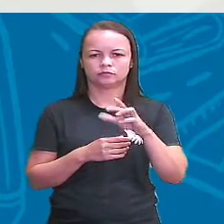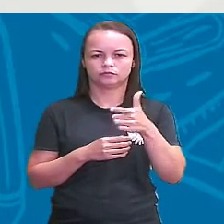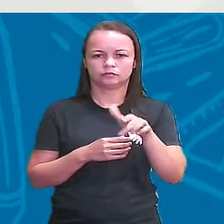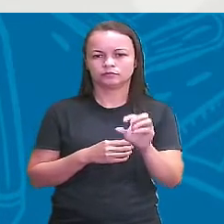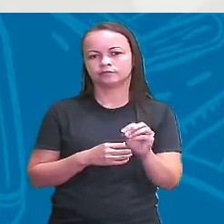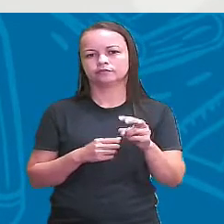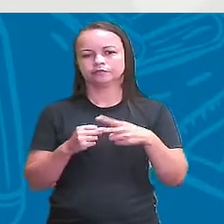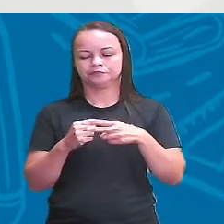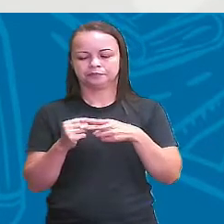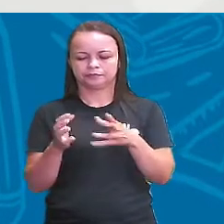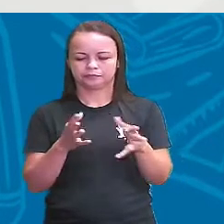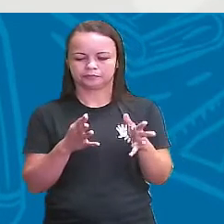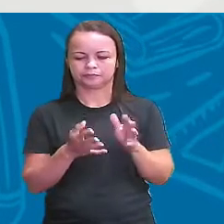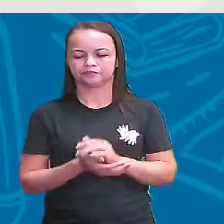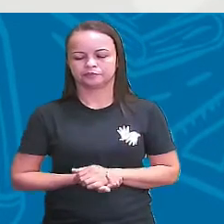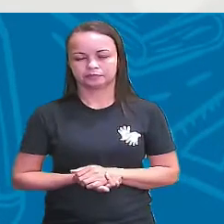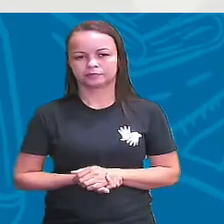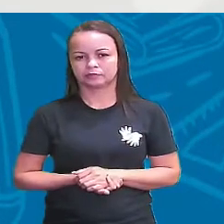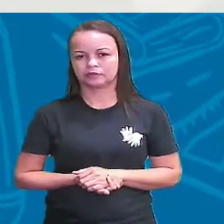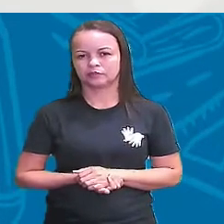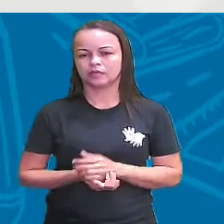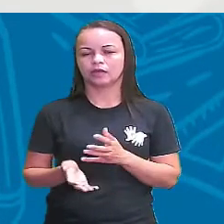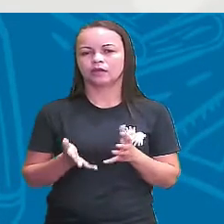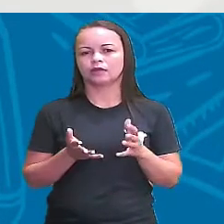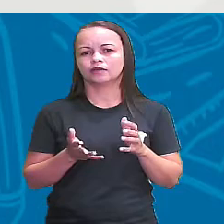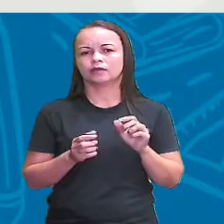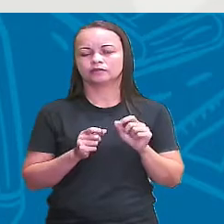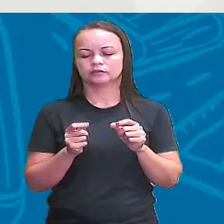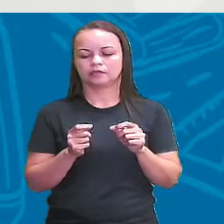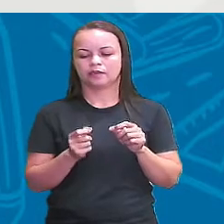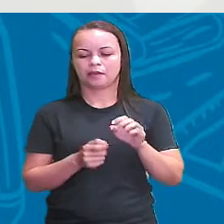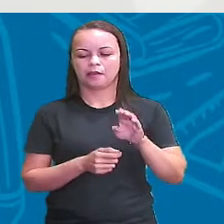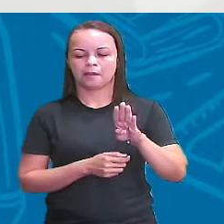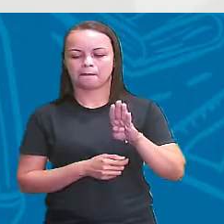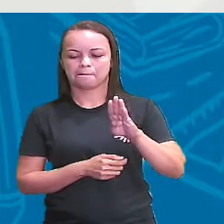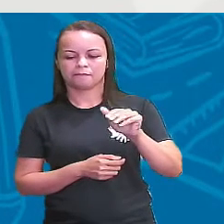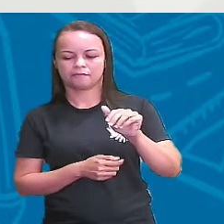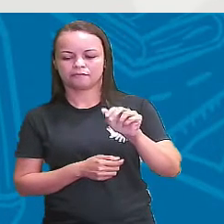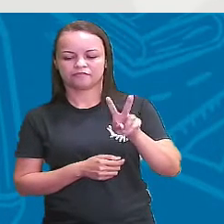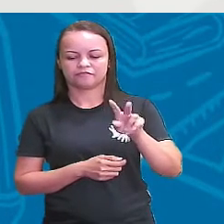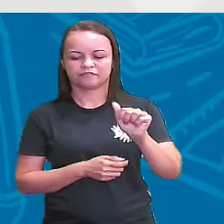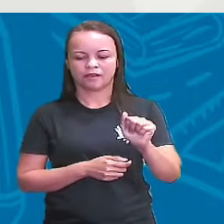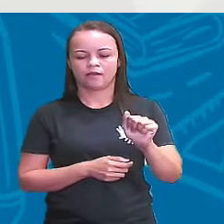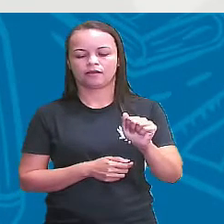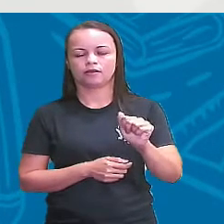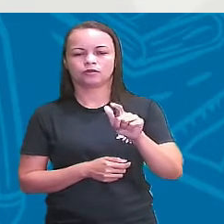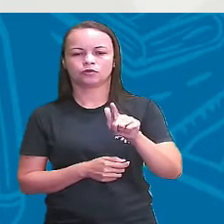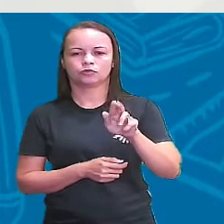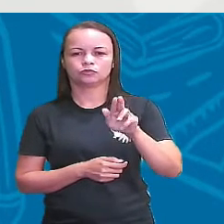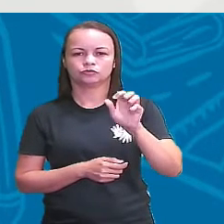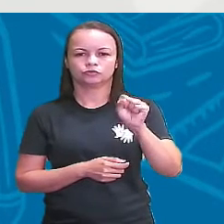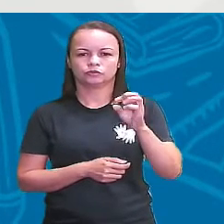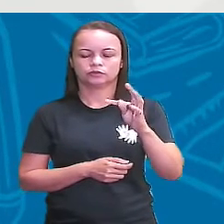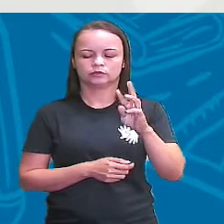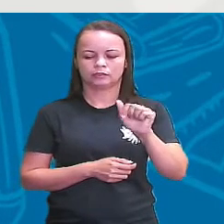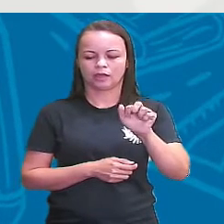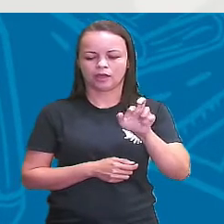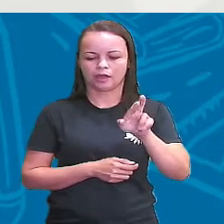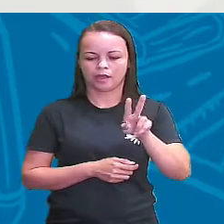la música me va a gustar ou va a gustar-me, certo? Ou eu